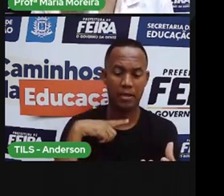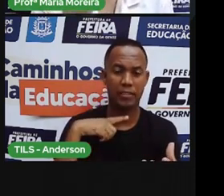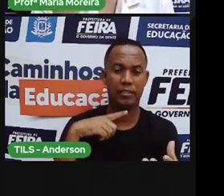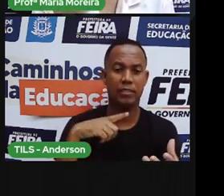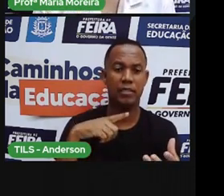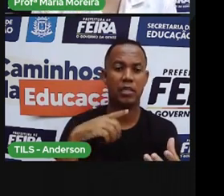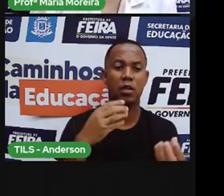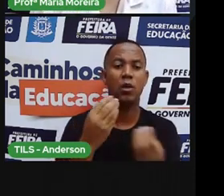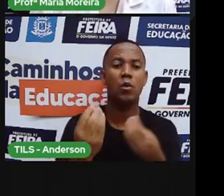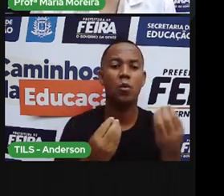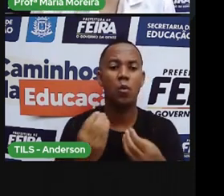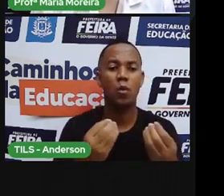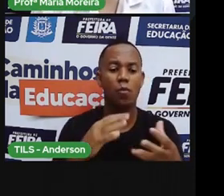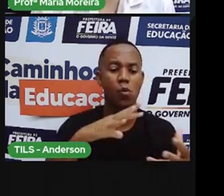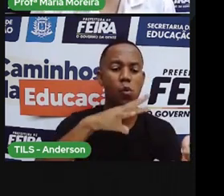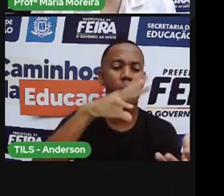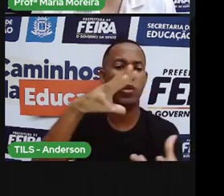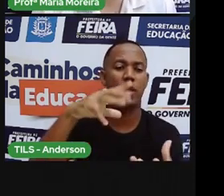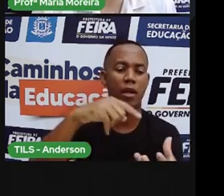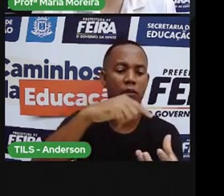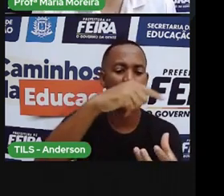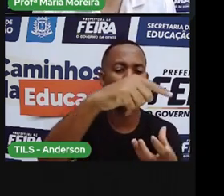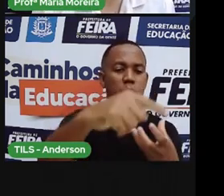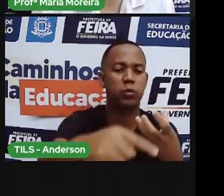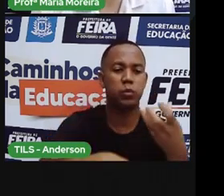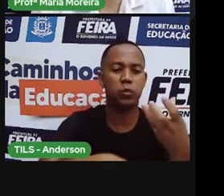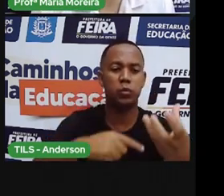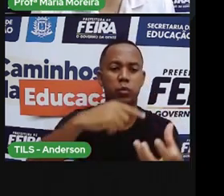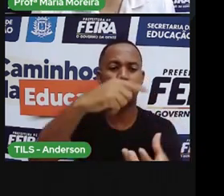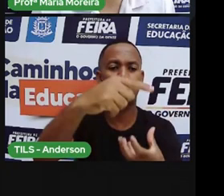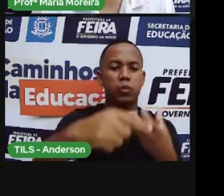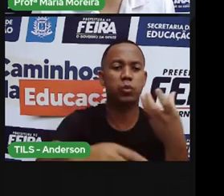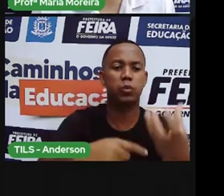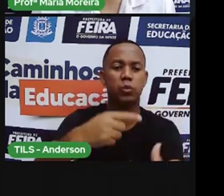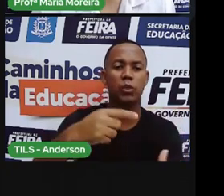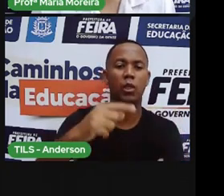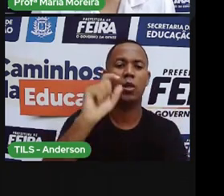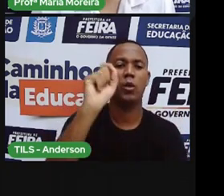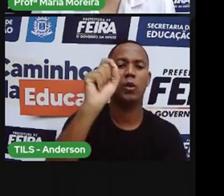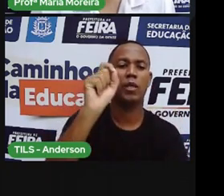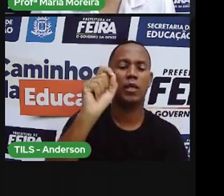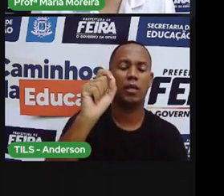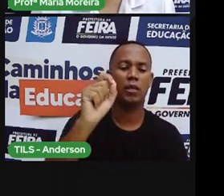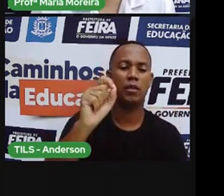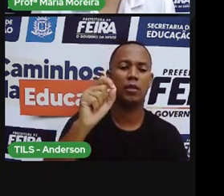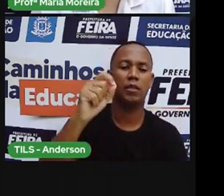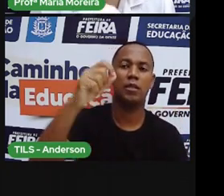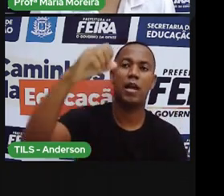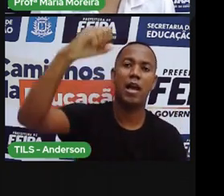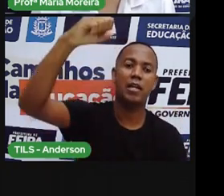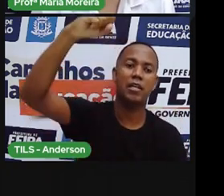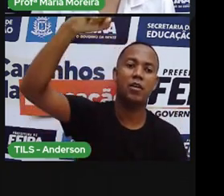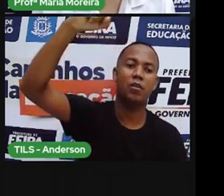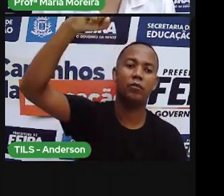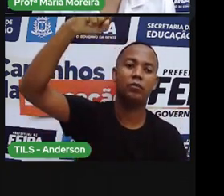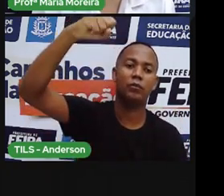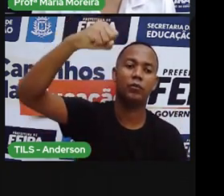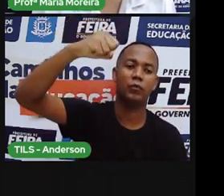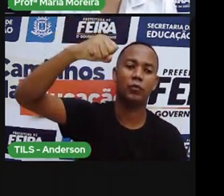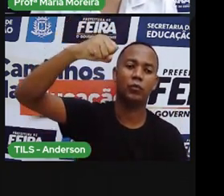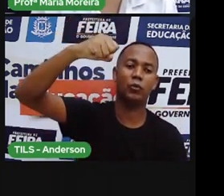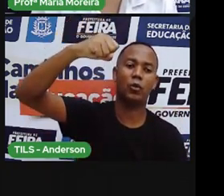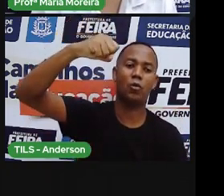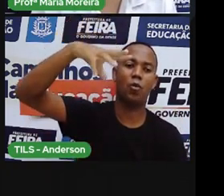Girando, né, em torno de uma estrela central. Quem é essa estrela central? O Sol. Então, a Terra gira em torno